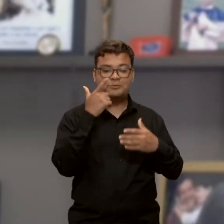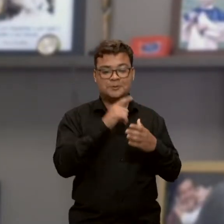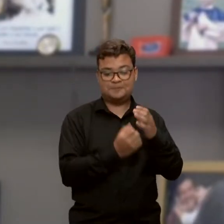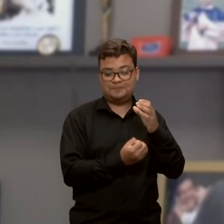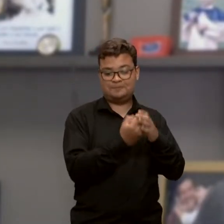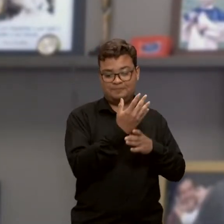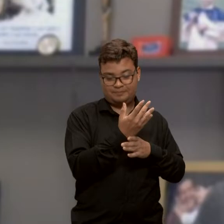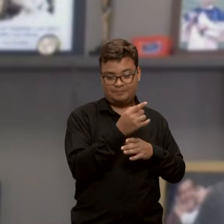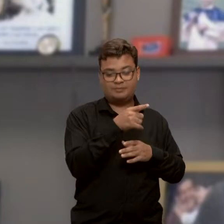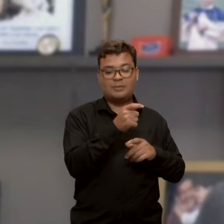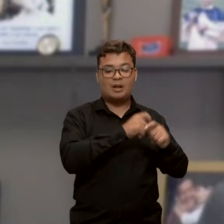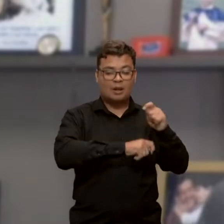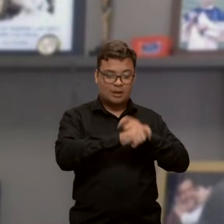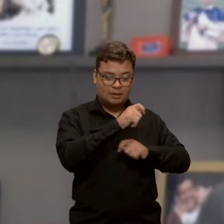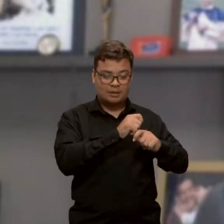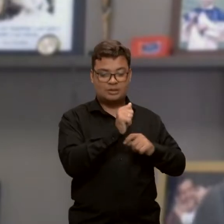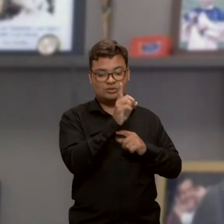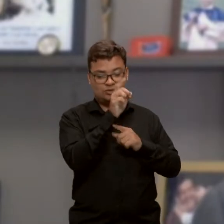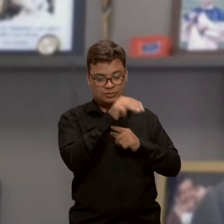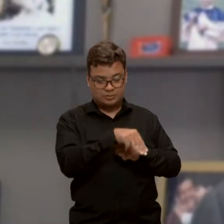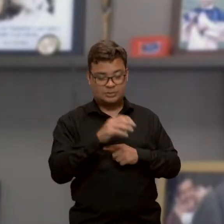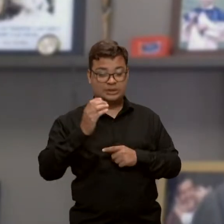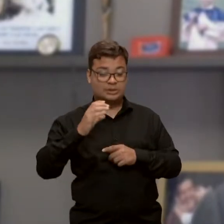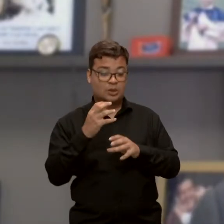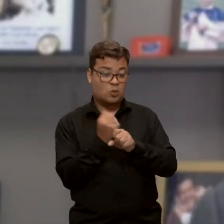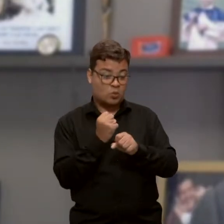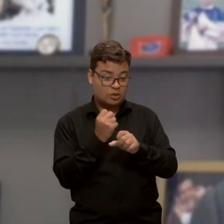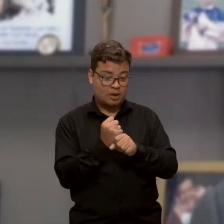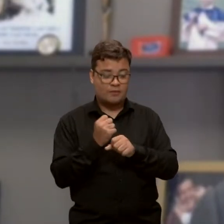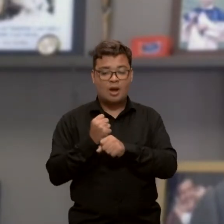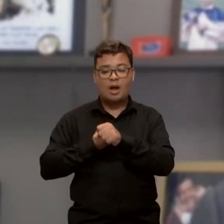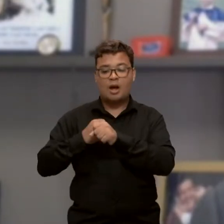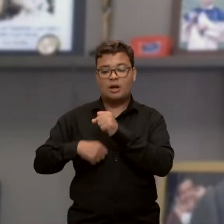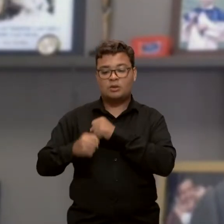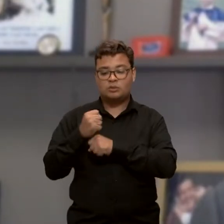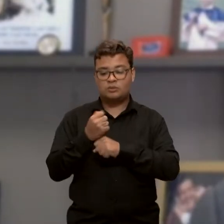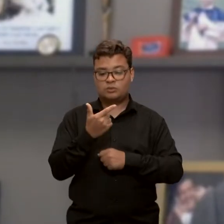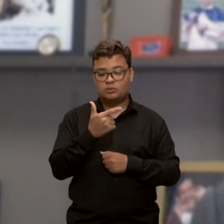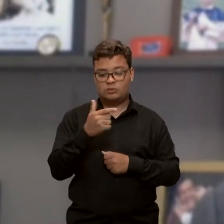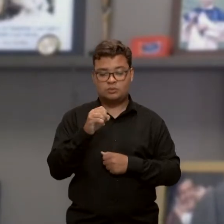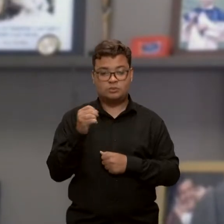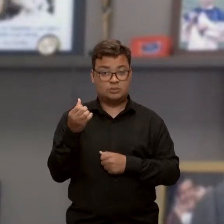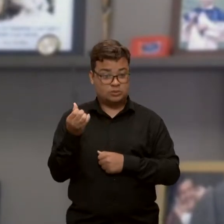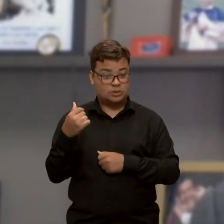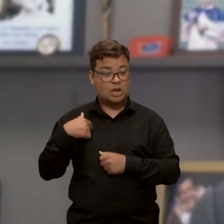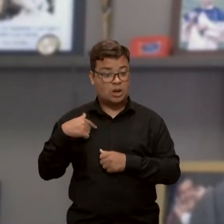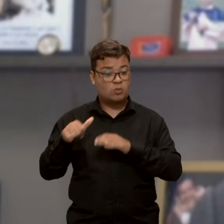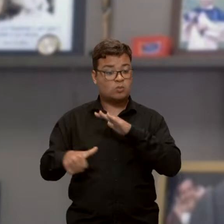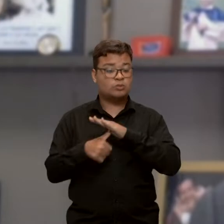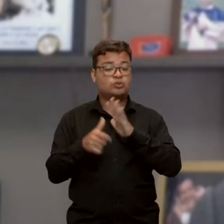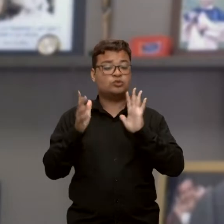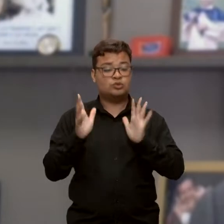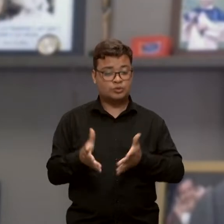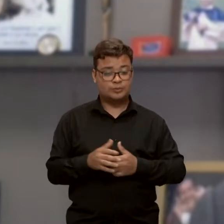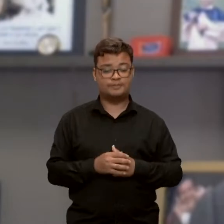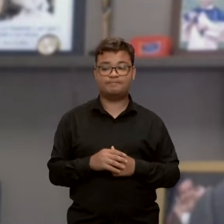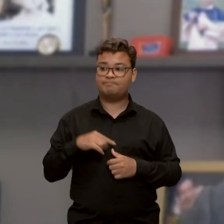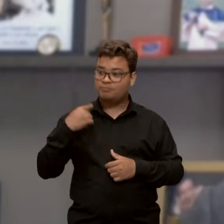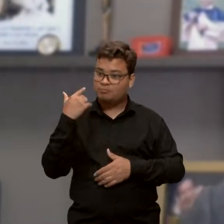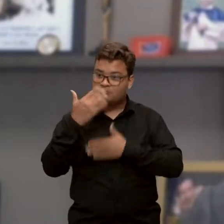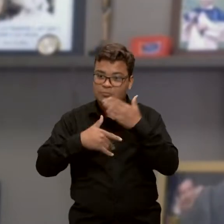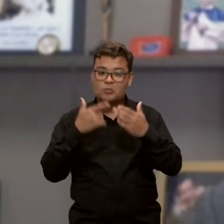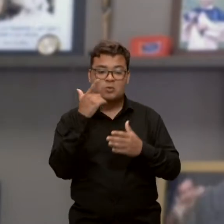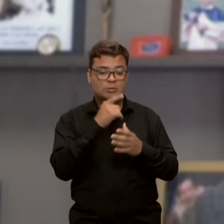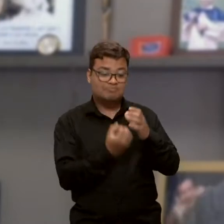Contábeis. Em 2006, eu já estava na reitoria. E daí nós criamos uma faculdade. E olha o